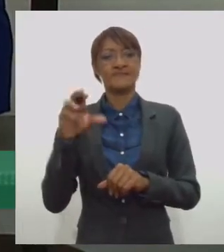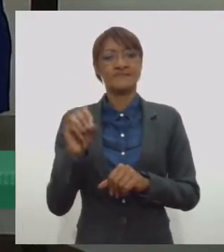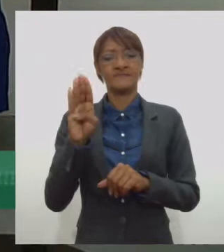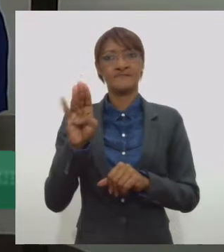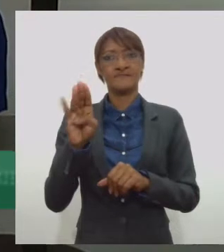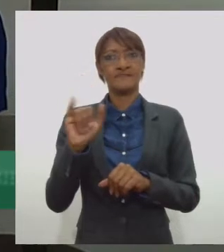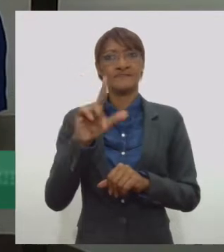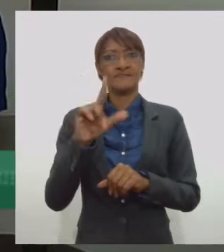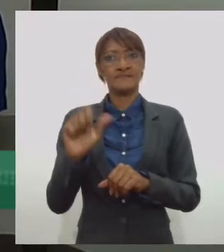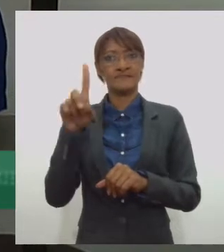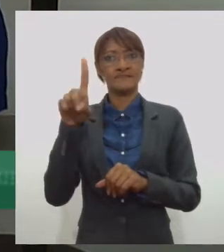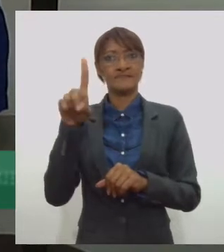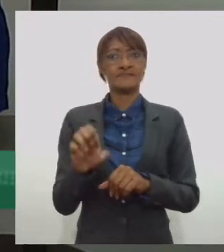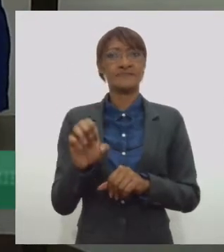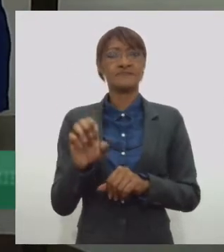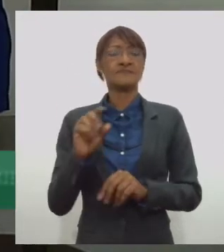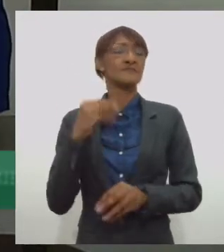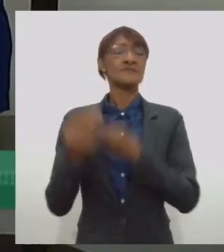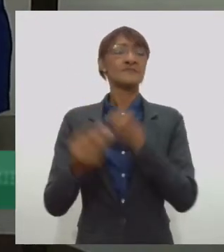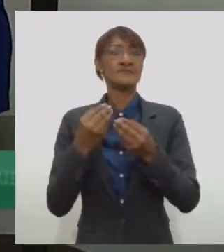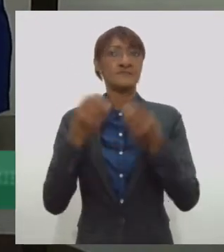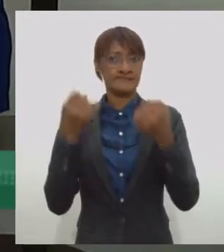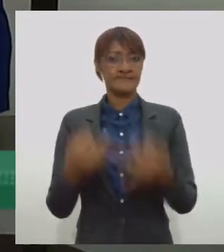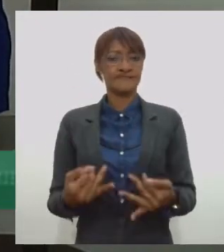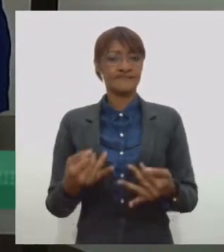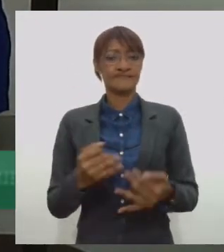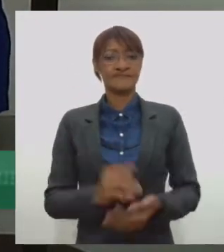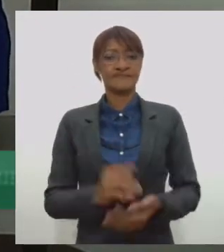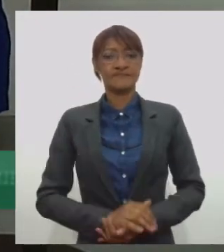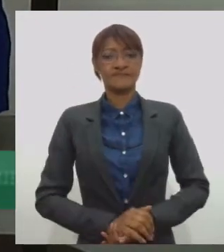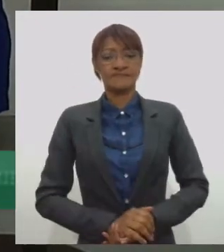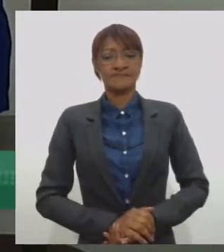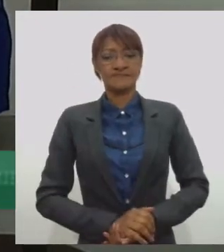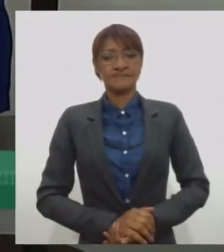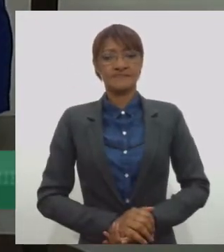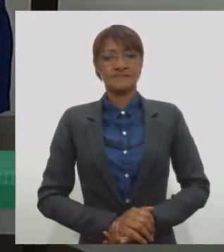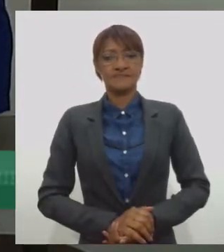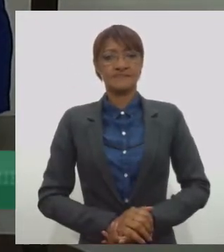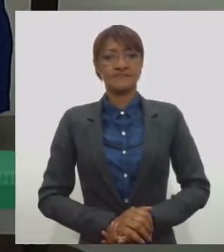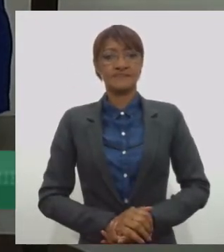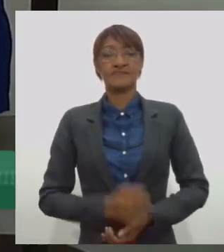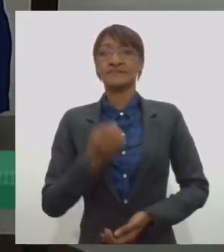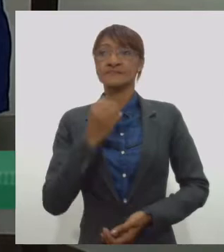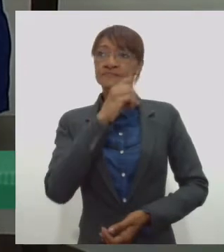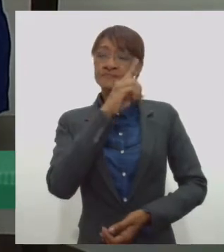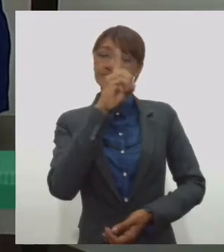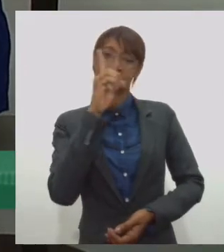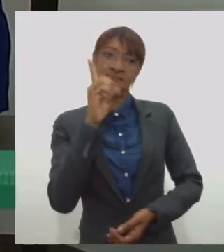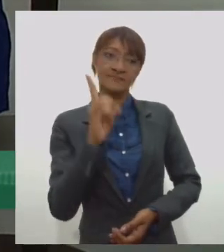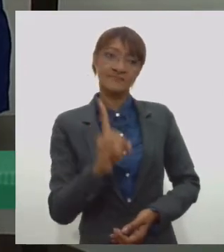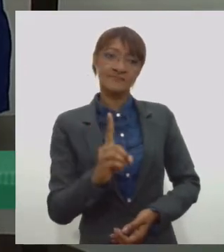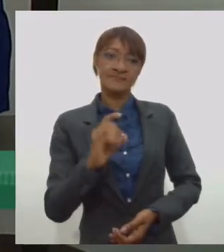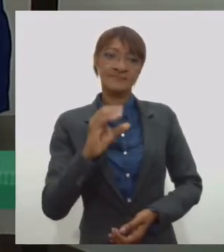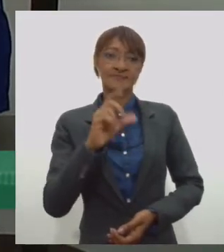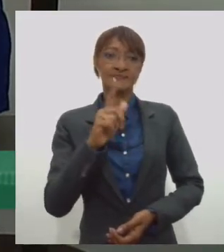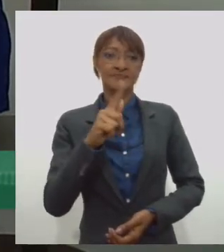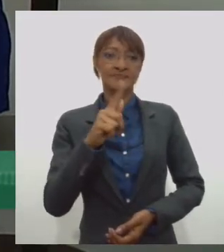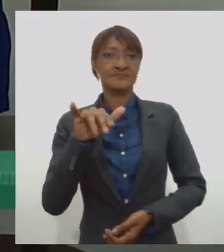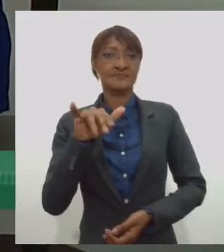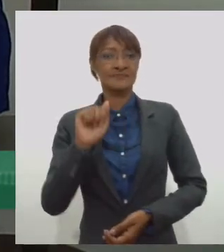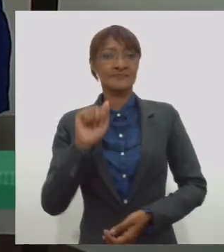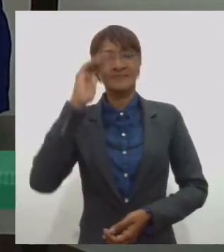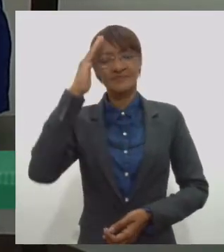de improbidade administrativa. Bom dia, Clécia. Uma honra estar aqui com vocês na TV